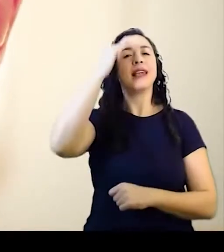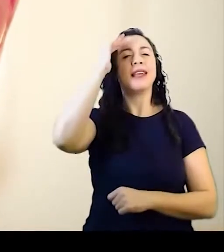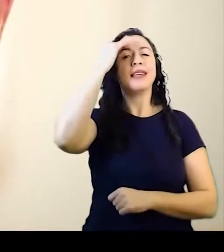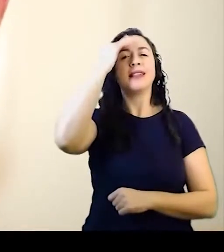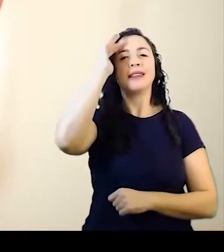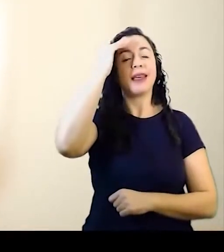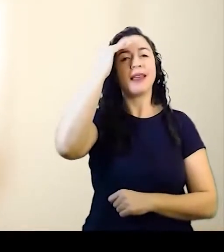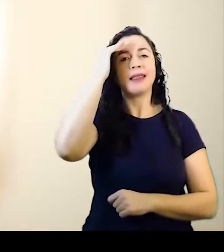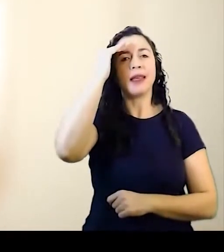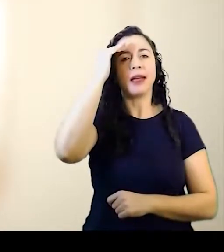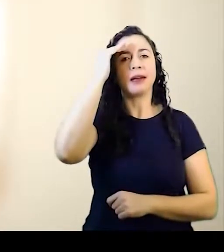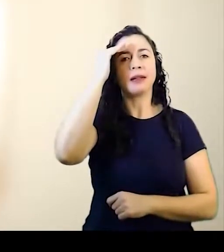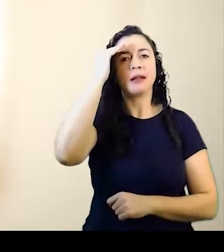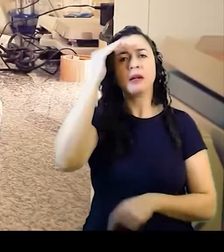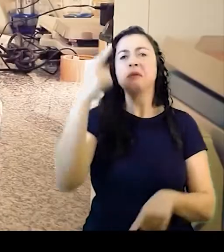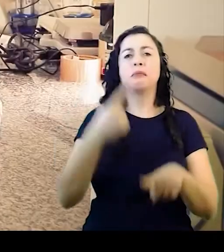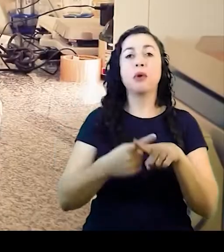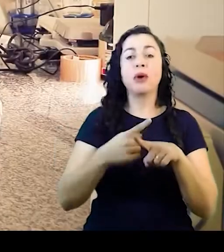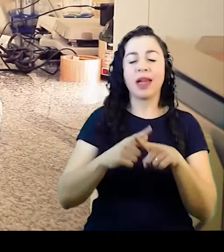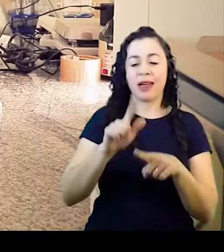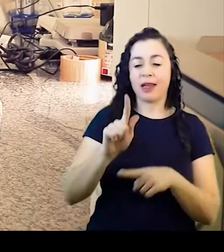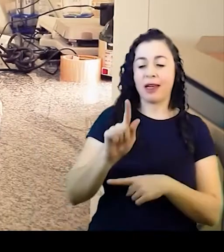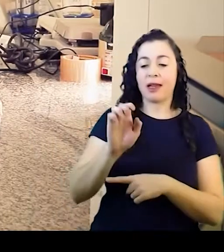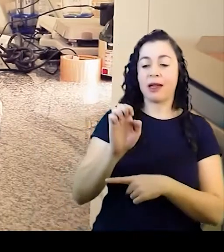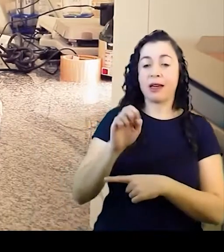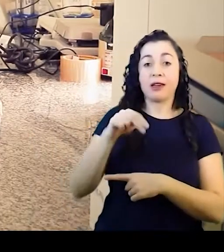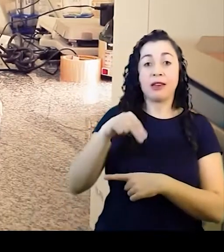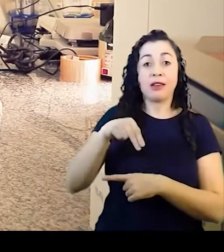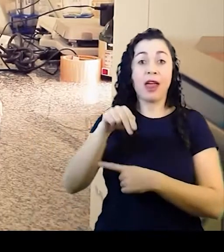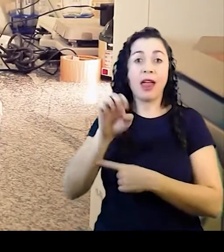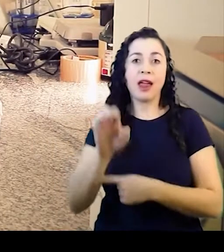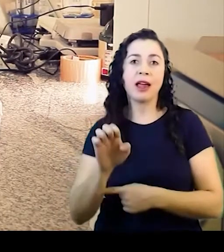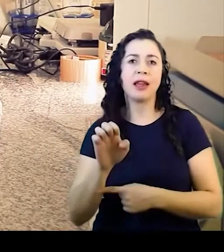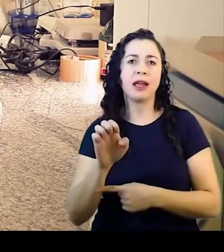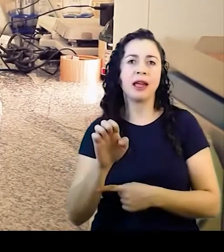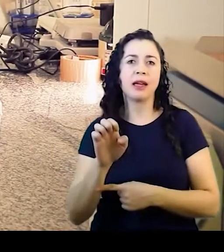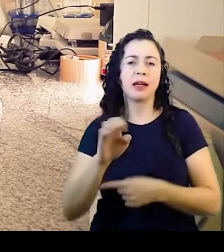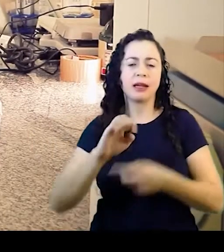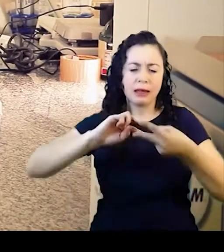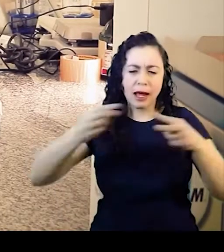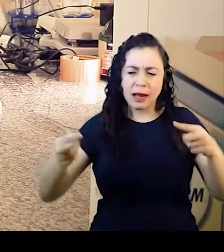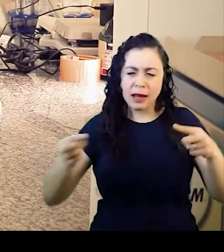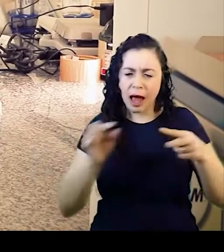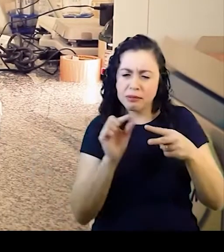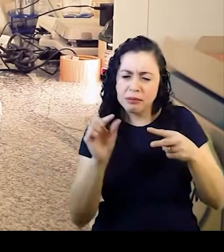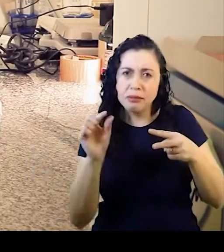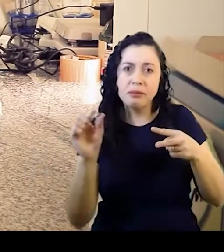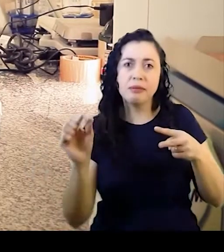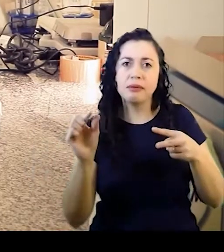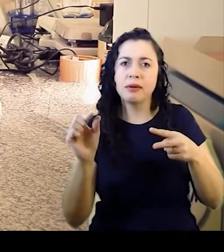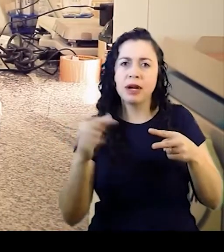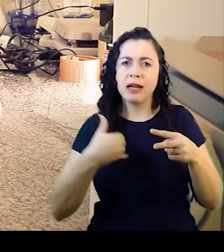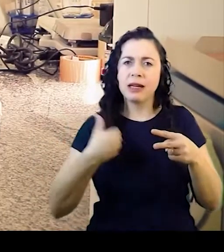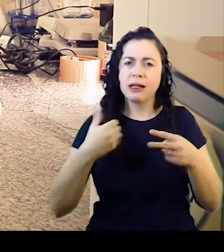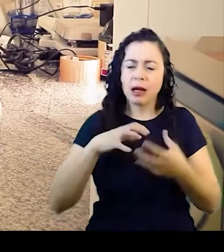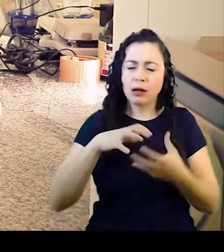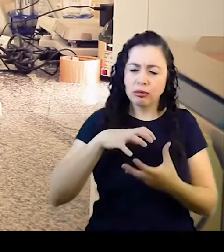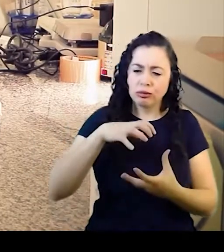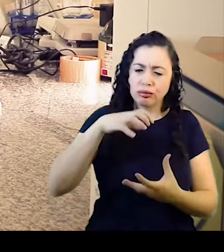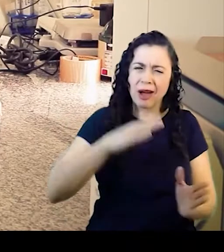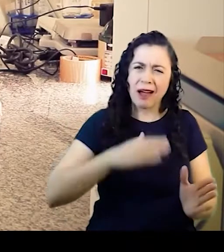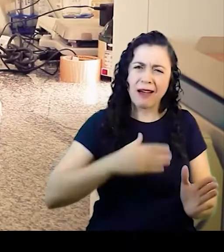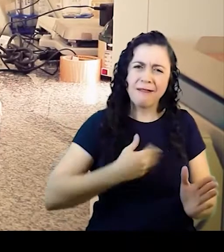como que genes são expressos ao longo do envelhecimento